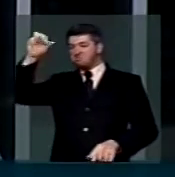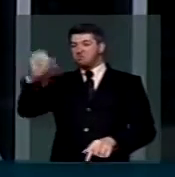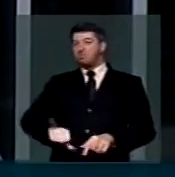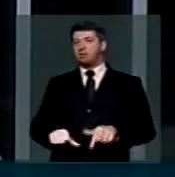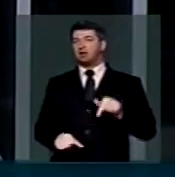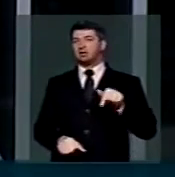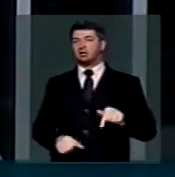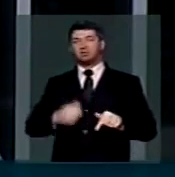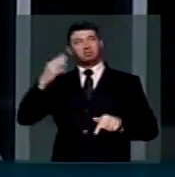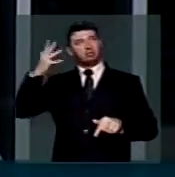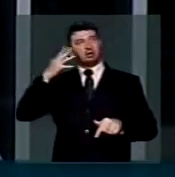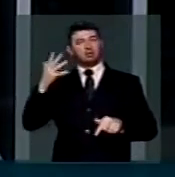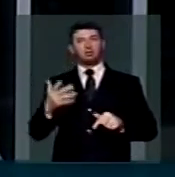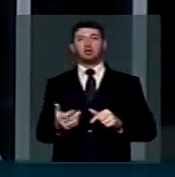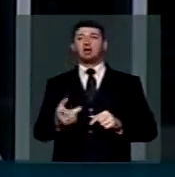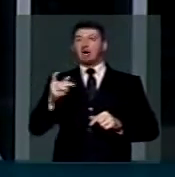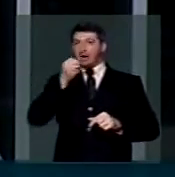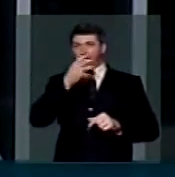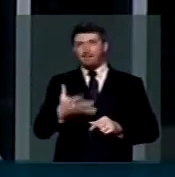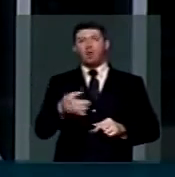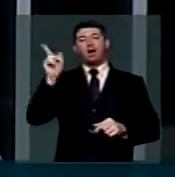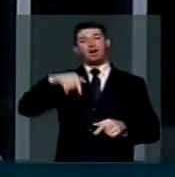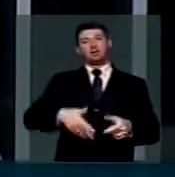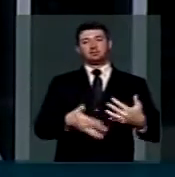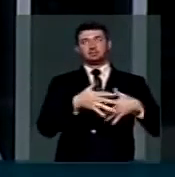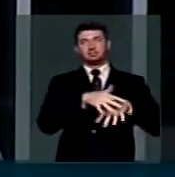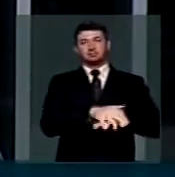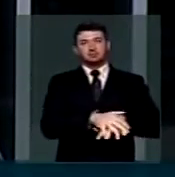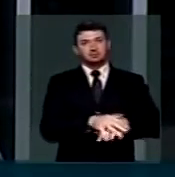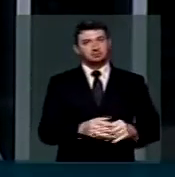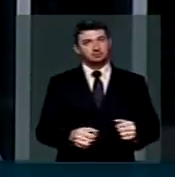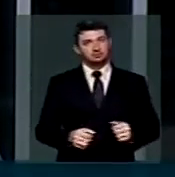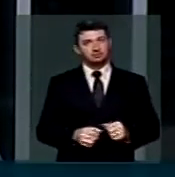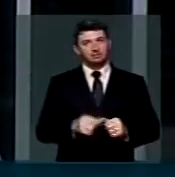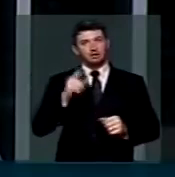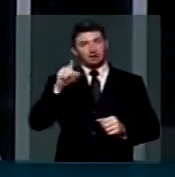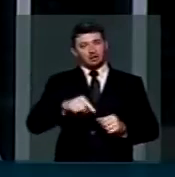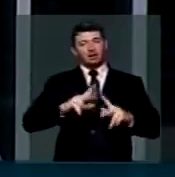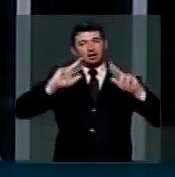retrocesso numa política bem-sucedida que tem sido reconhecida